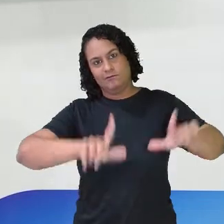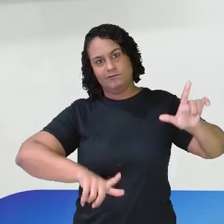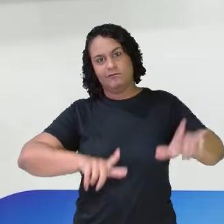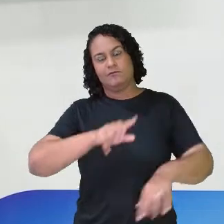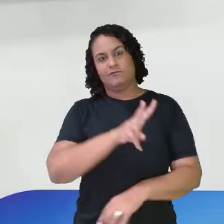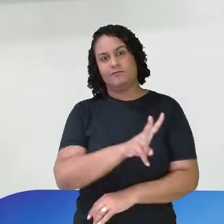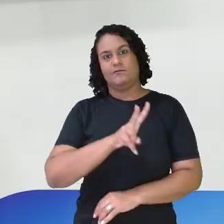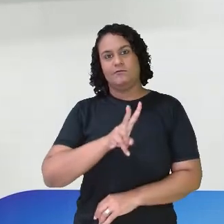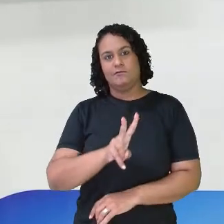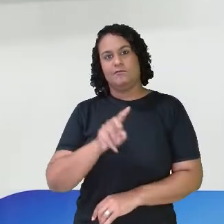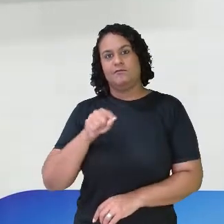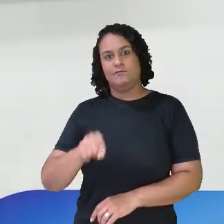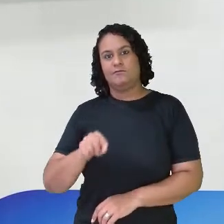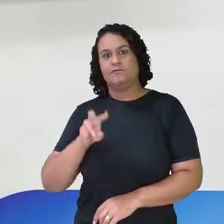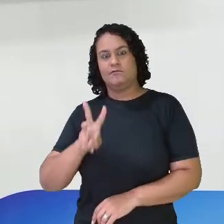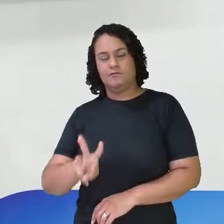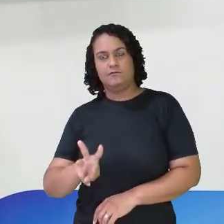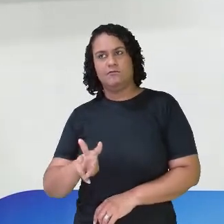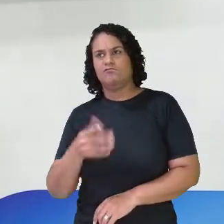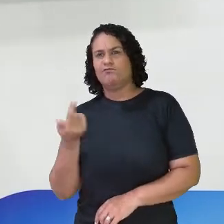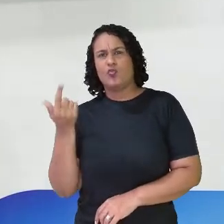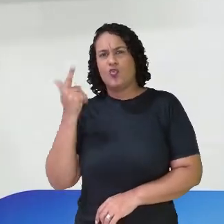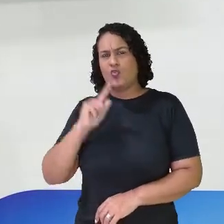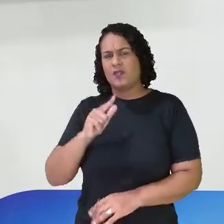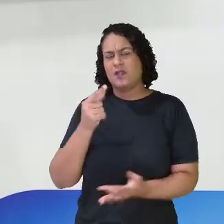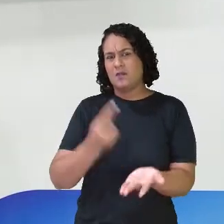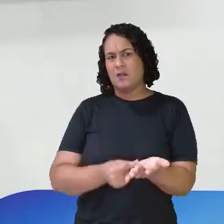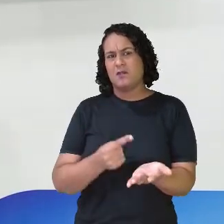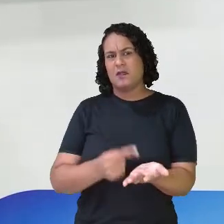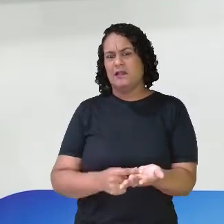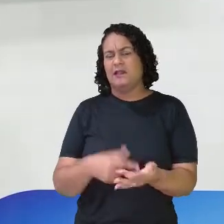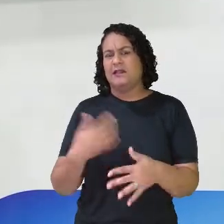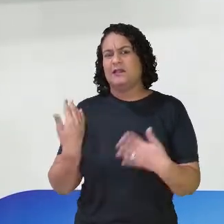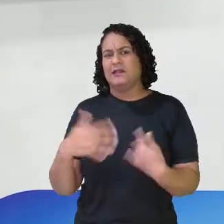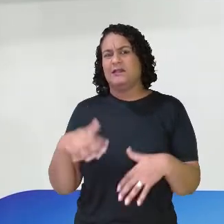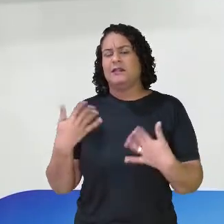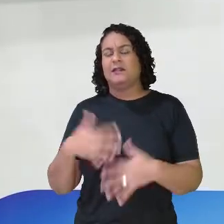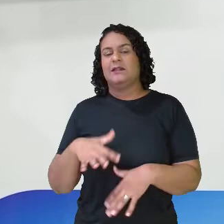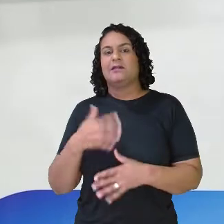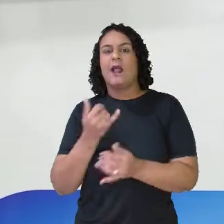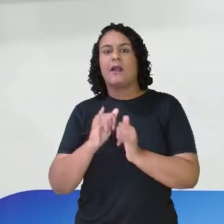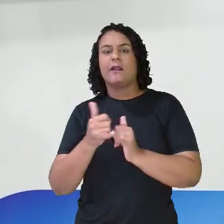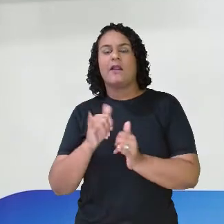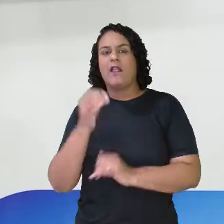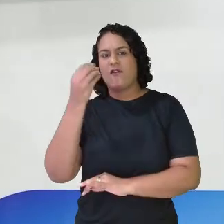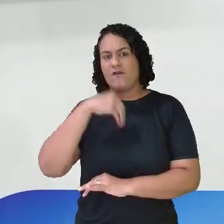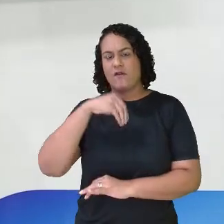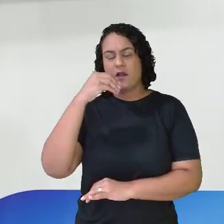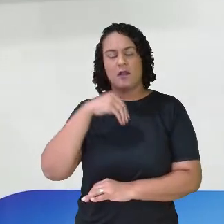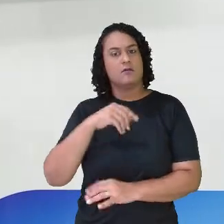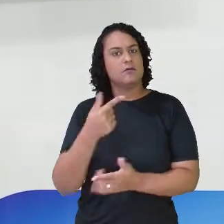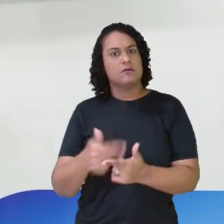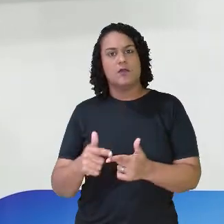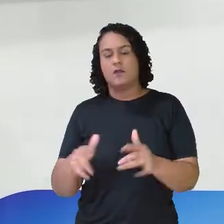Não conseguiu pelo aplicativo, a internet não funcionou direito, não tem problema não. Vai lá na tua